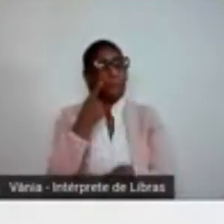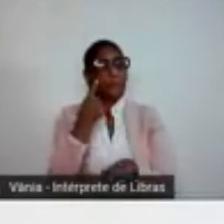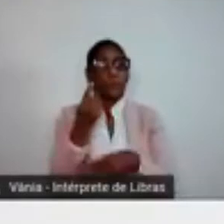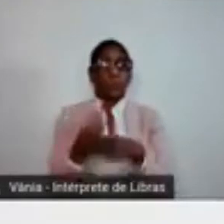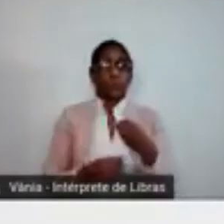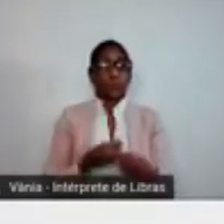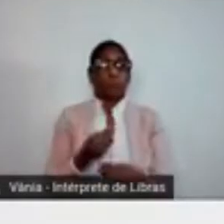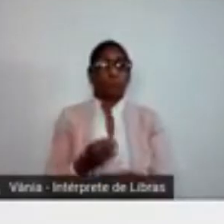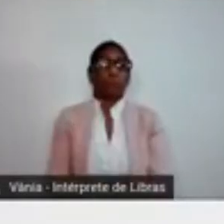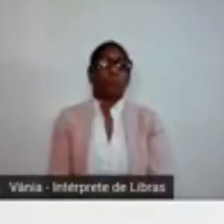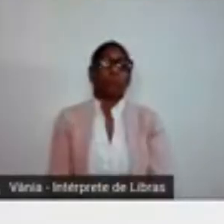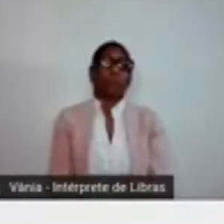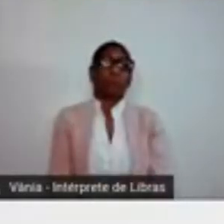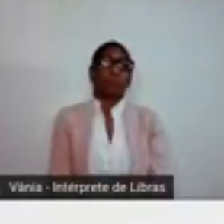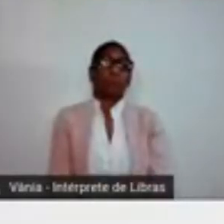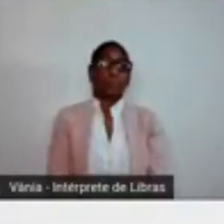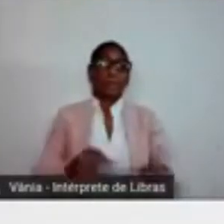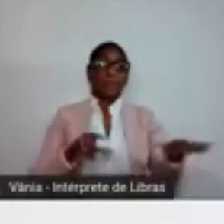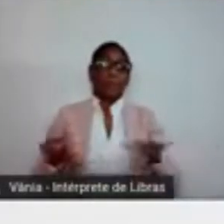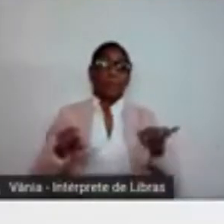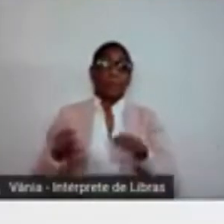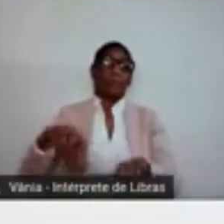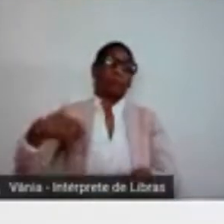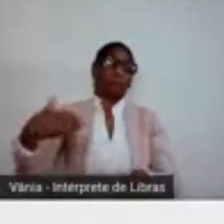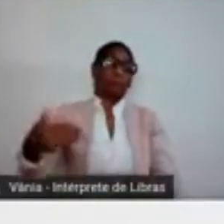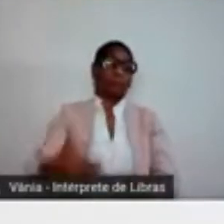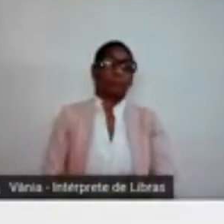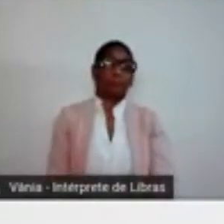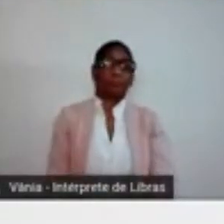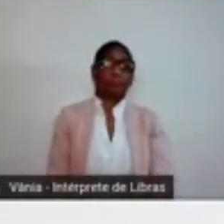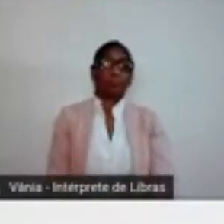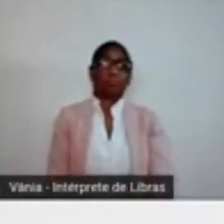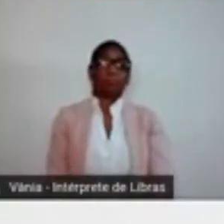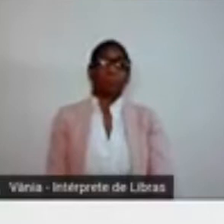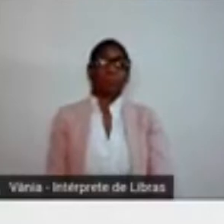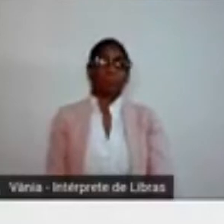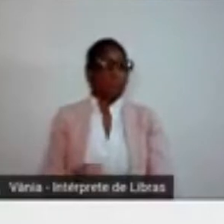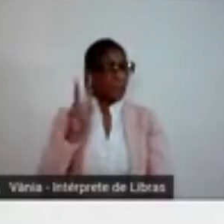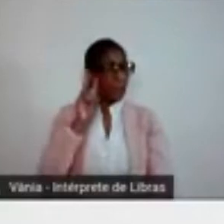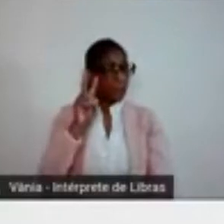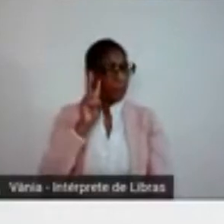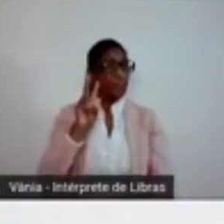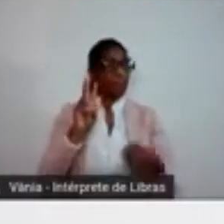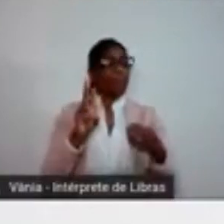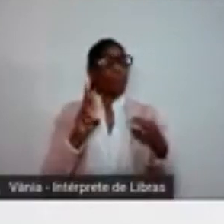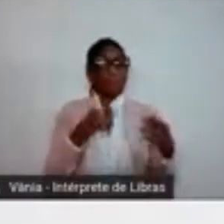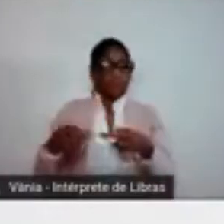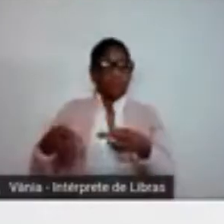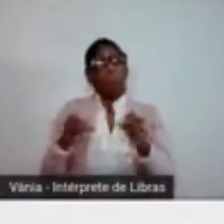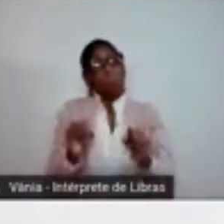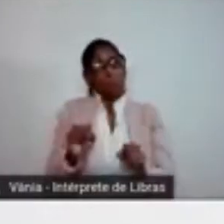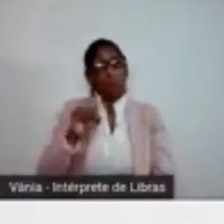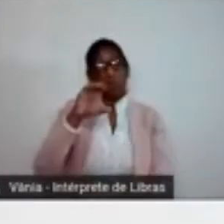mais cuidadosa nas próximas semanas. Lembrando, a região pode também optar pela cogestão,